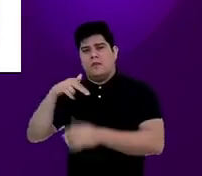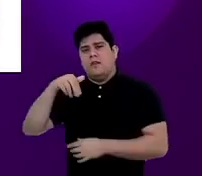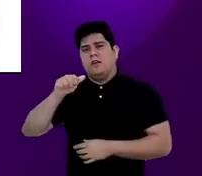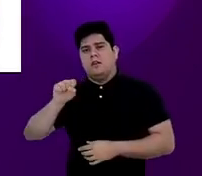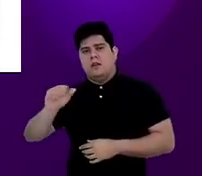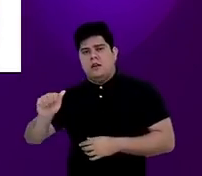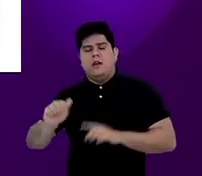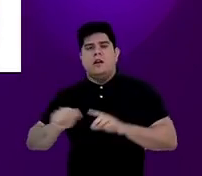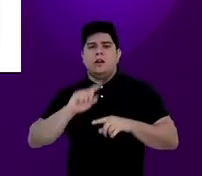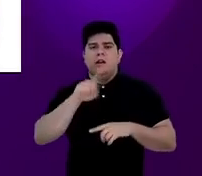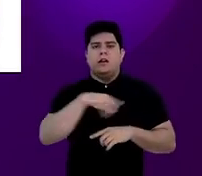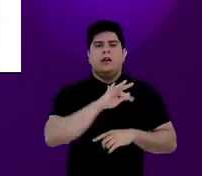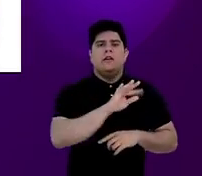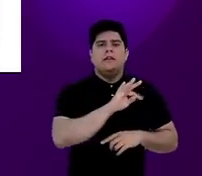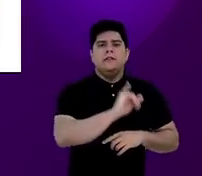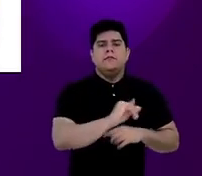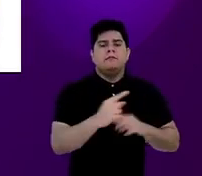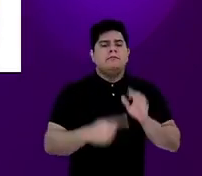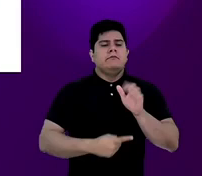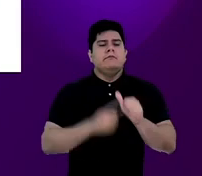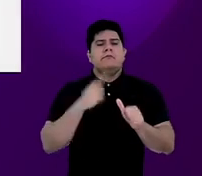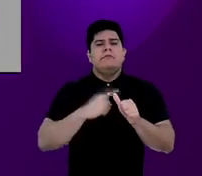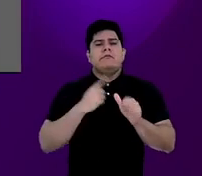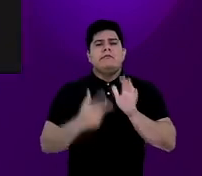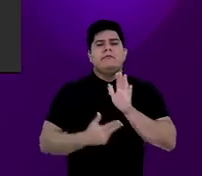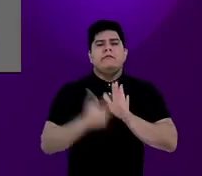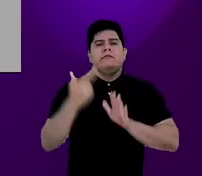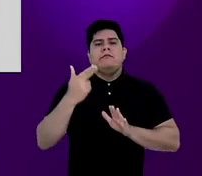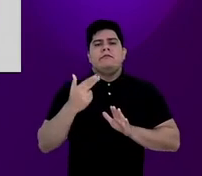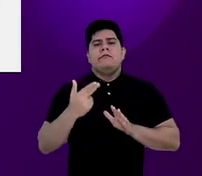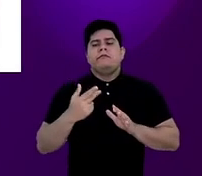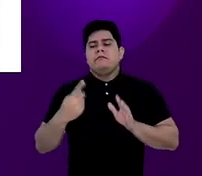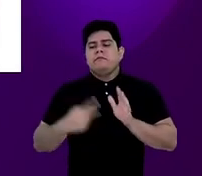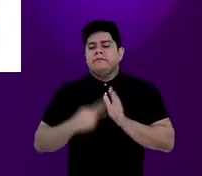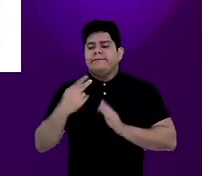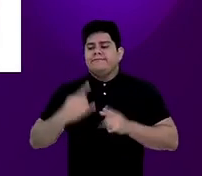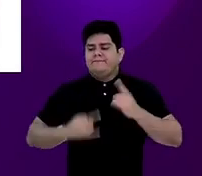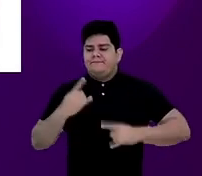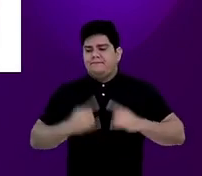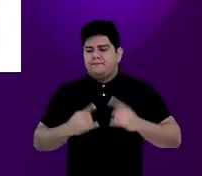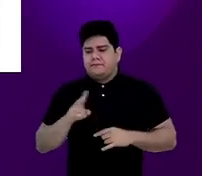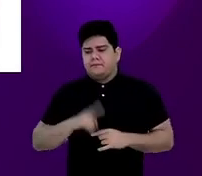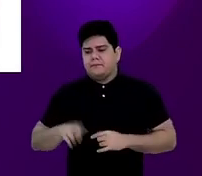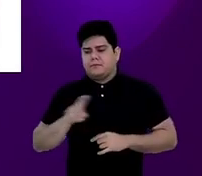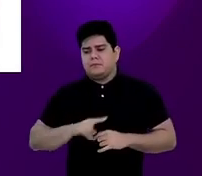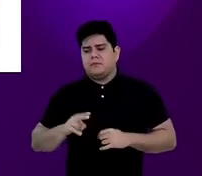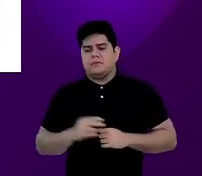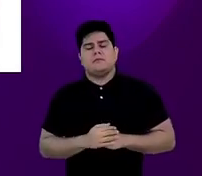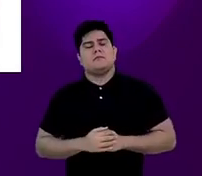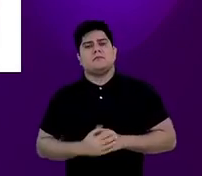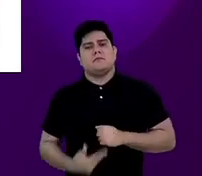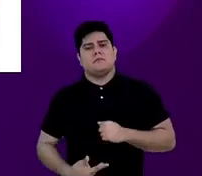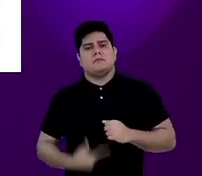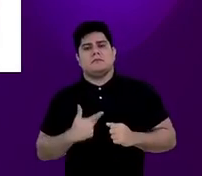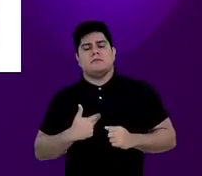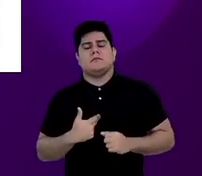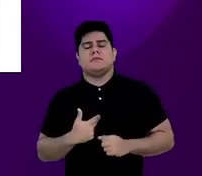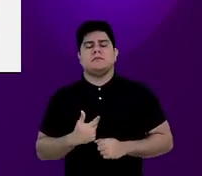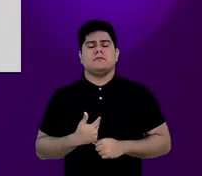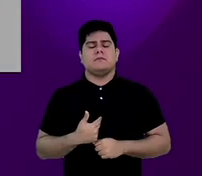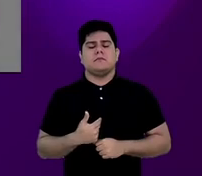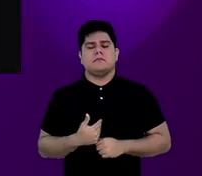aprovou o primeiro robô cirúrgico para cirurgia abdominal, que foi o Zeus, o robô utilizado para a cirurgia